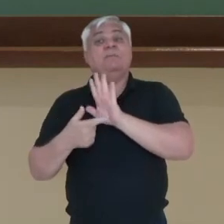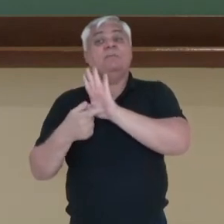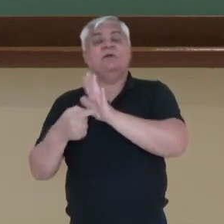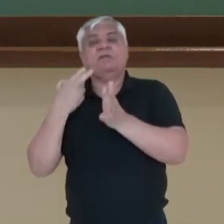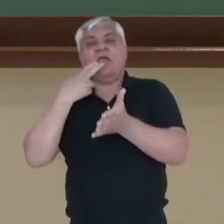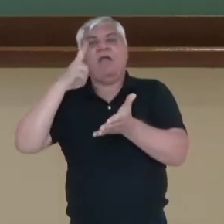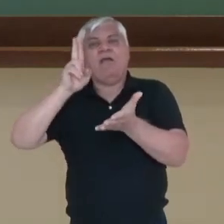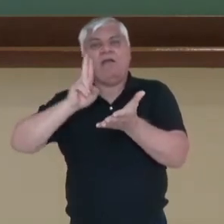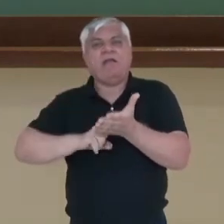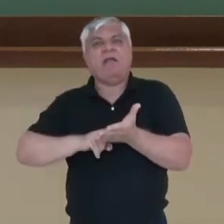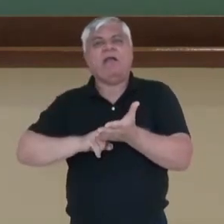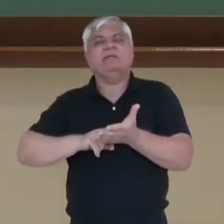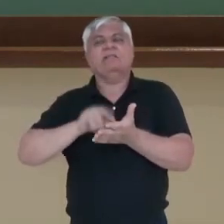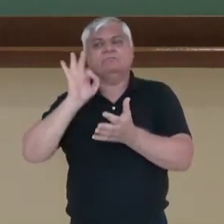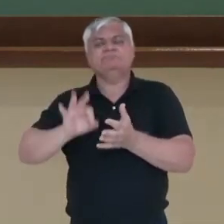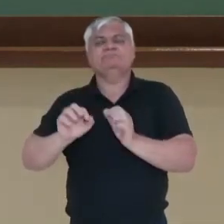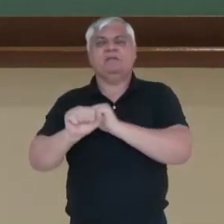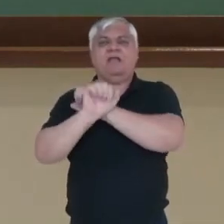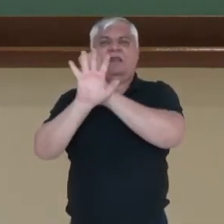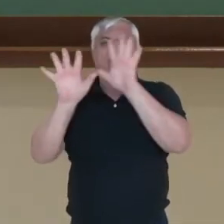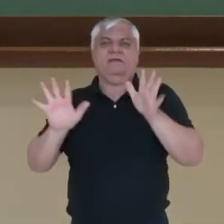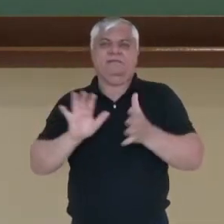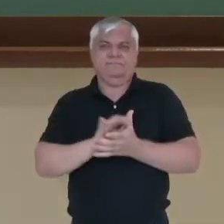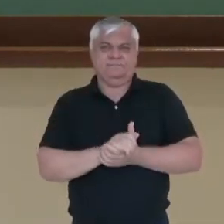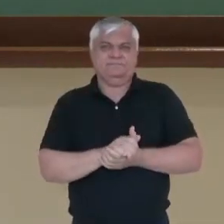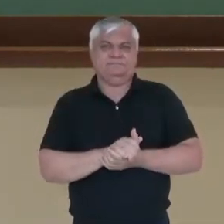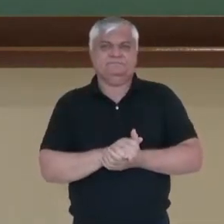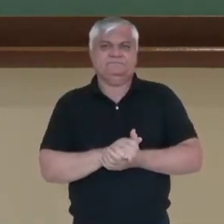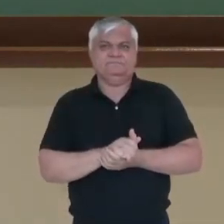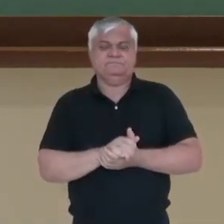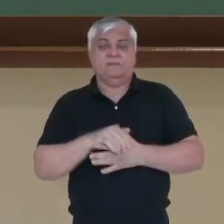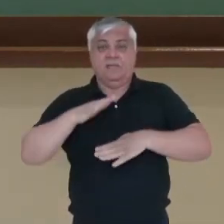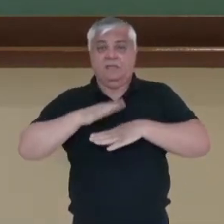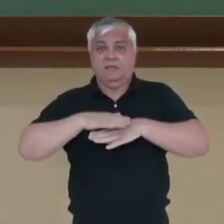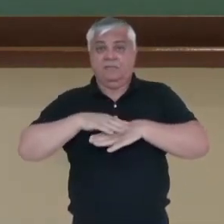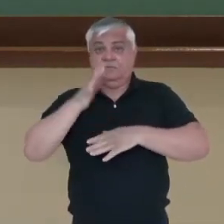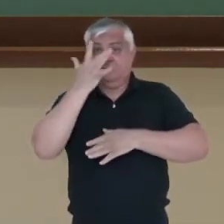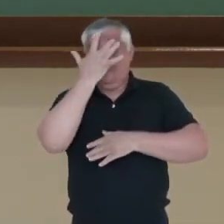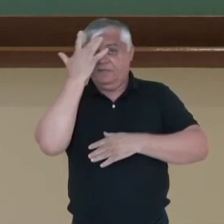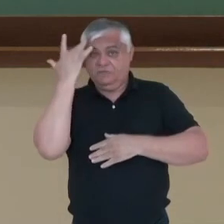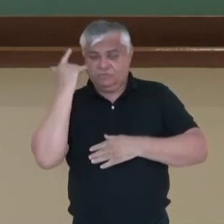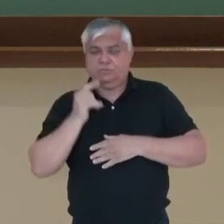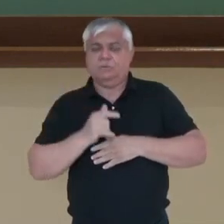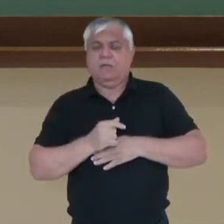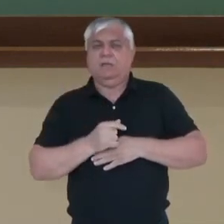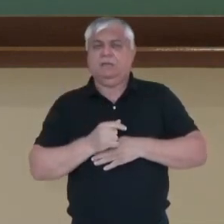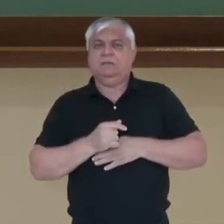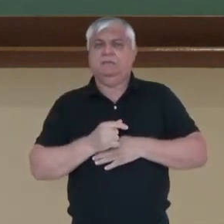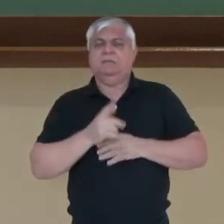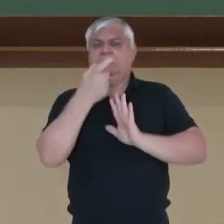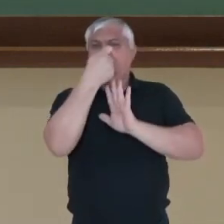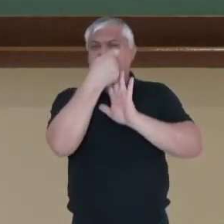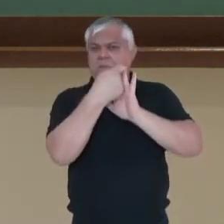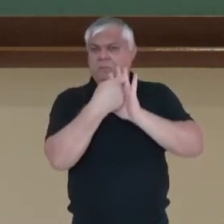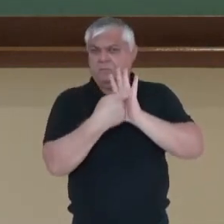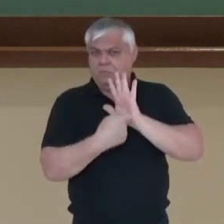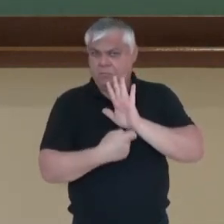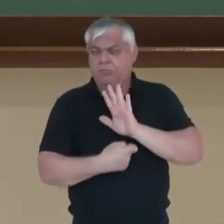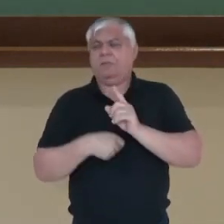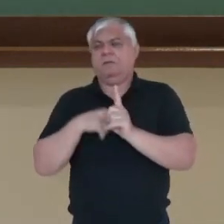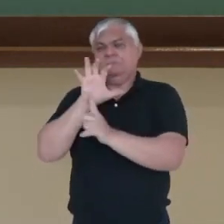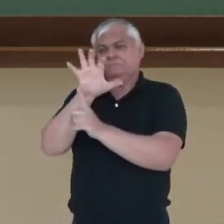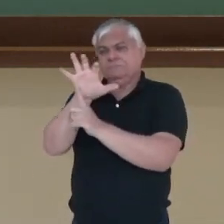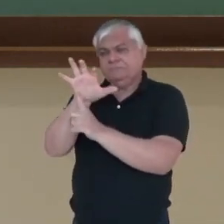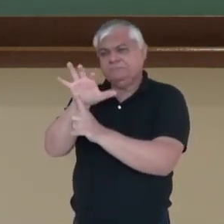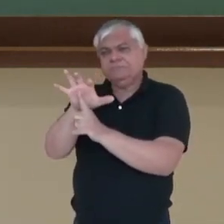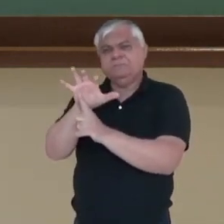carta seja inteligível. O redator emprega argumentos. Argumentos para mobilizar a